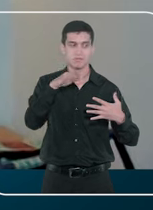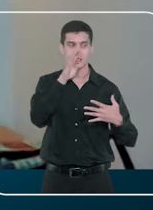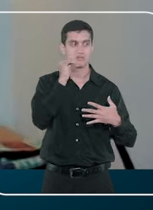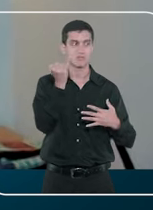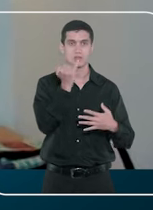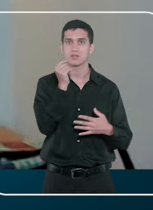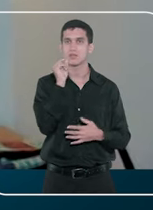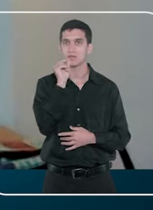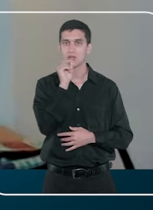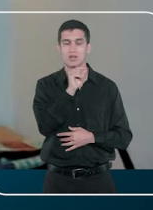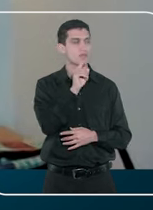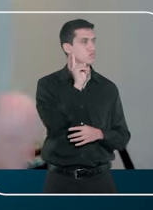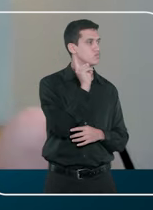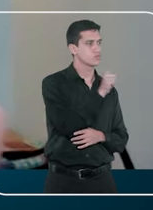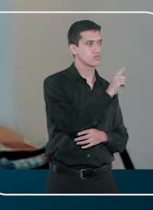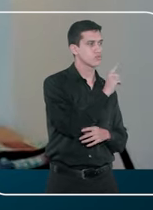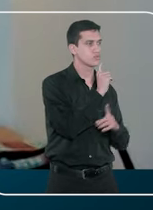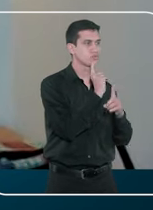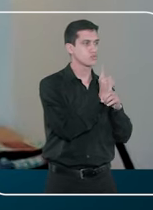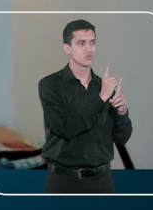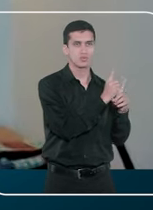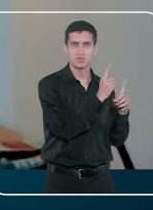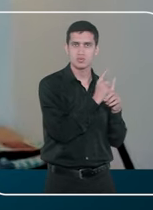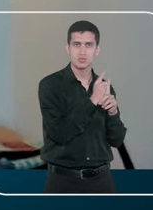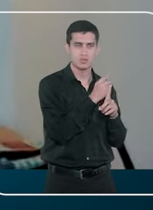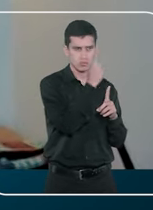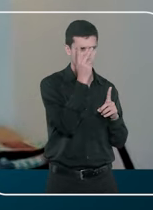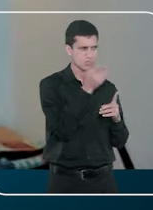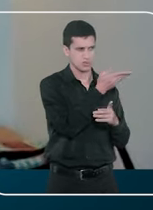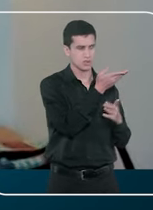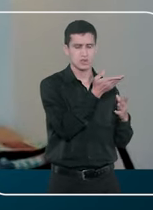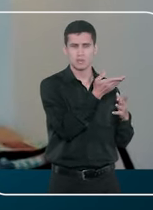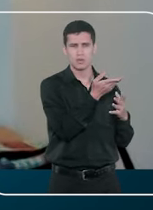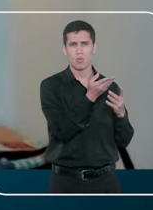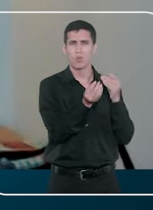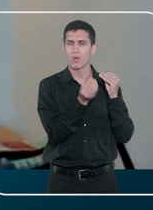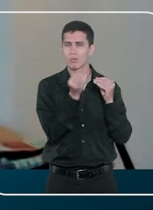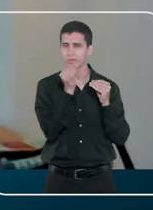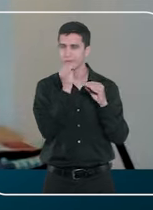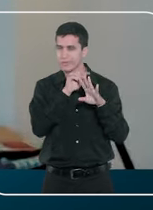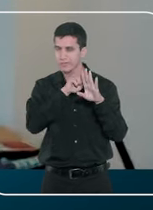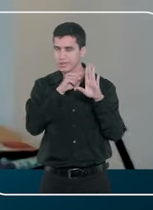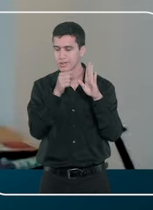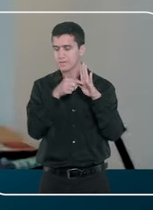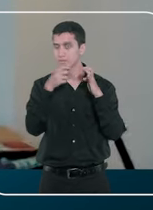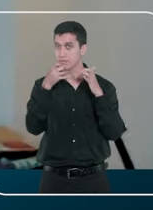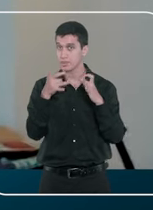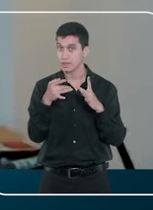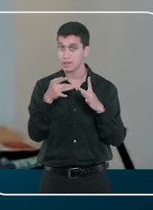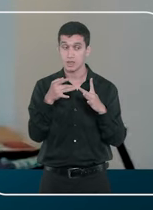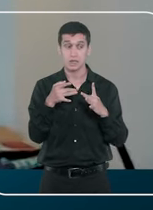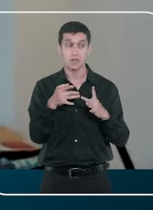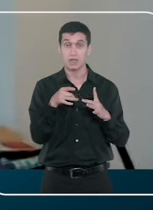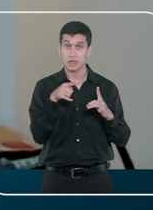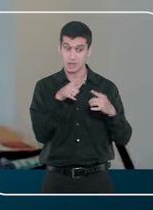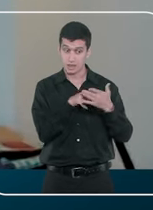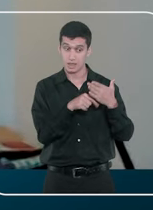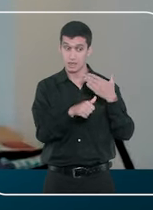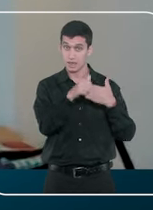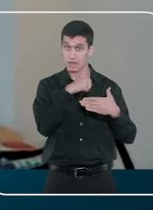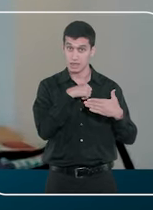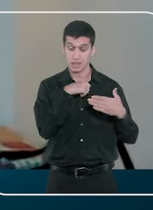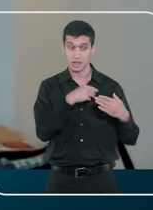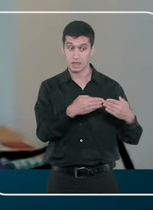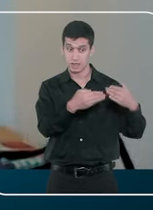que eu quero dizer com essa explicação aqui metafórica? A colaboração premiada interessa pelos meios de prova que